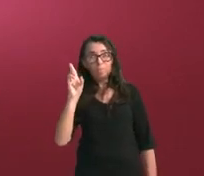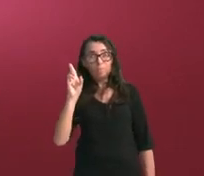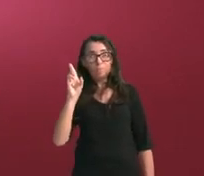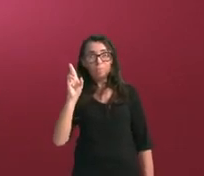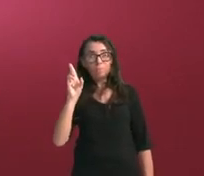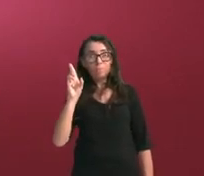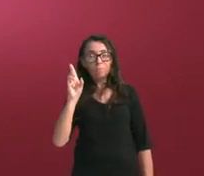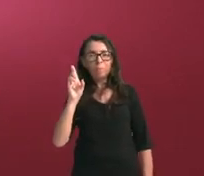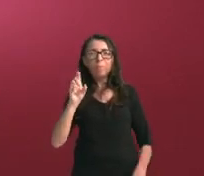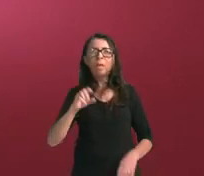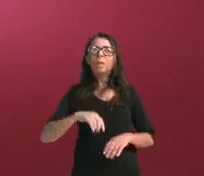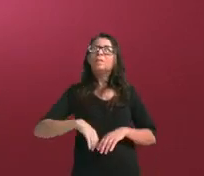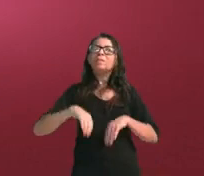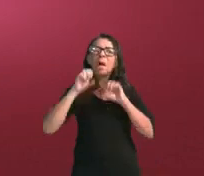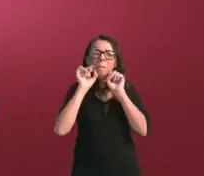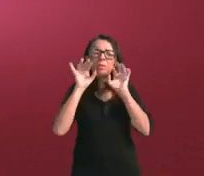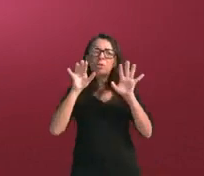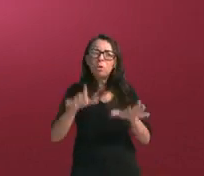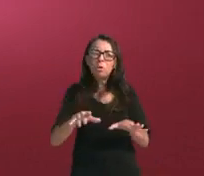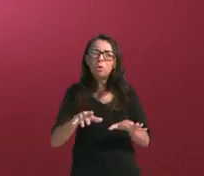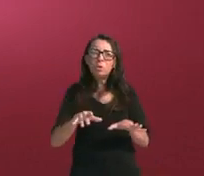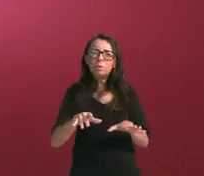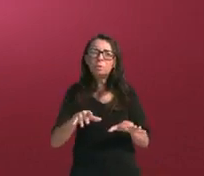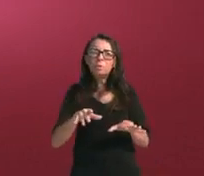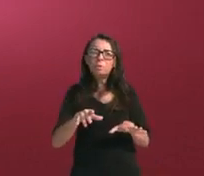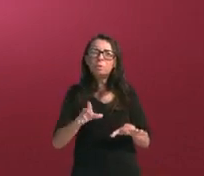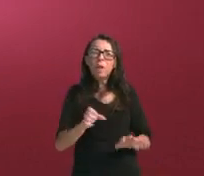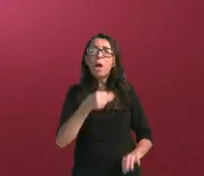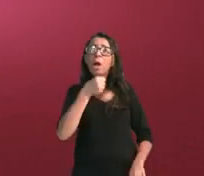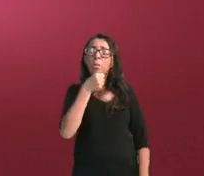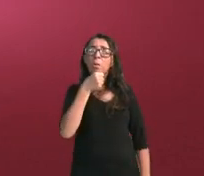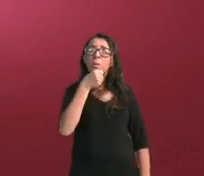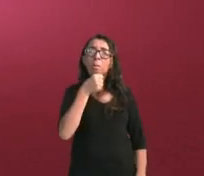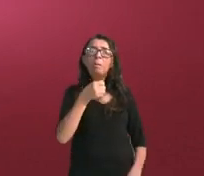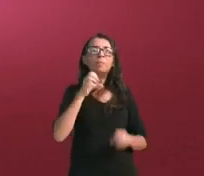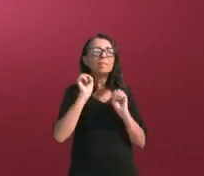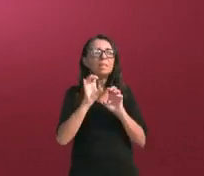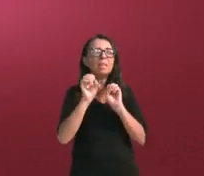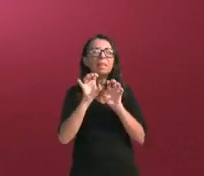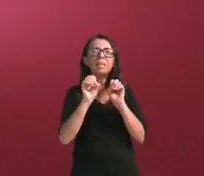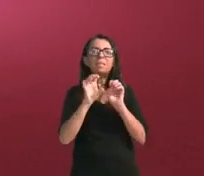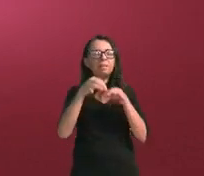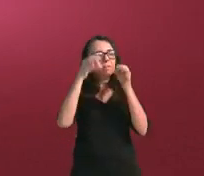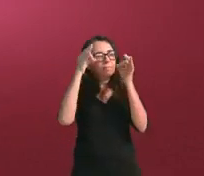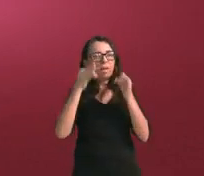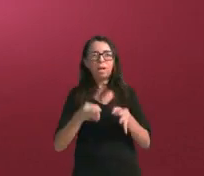estarmos enxertados na videira, como disse Jesus em João 15. Amém, amados?